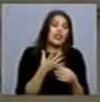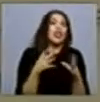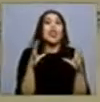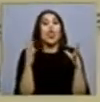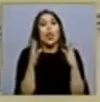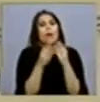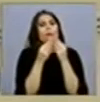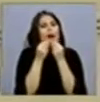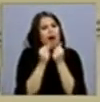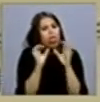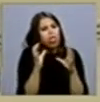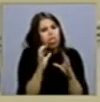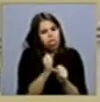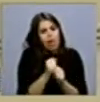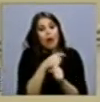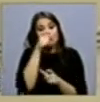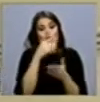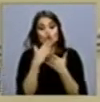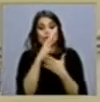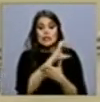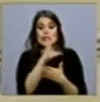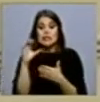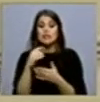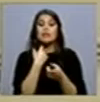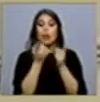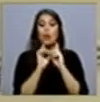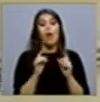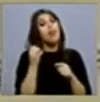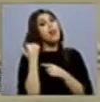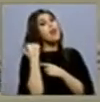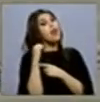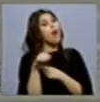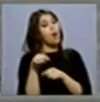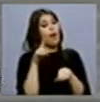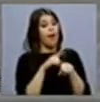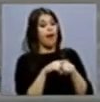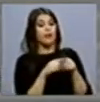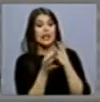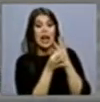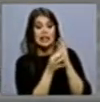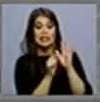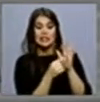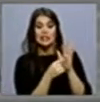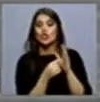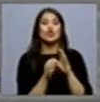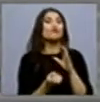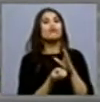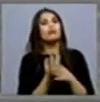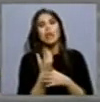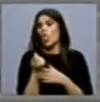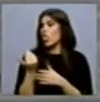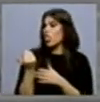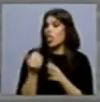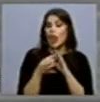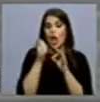que se pensava, então o que os cientistas dizem é que não. Estes anéis são uma formação muito mais recente na história